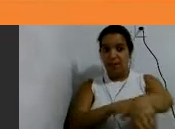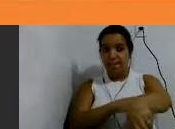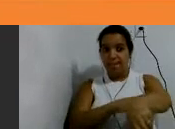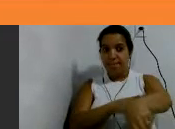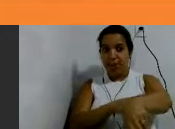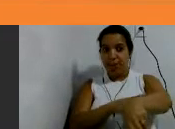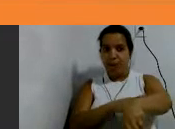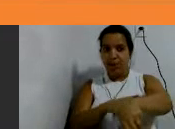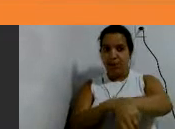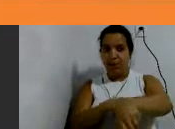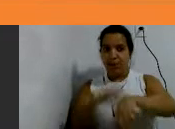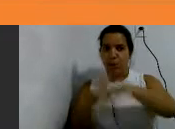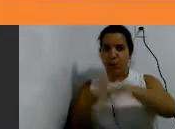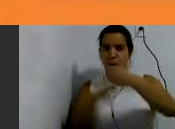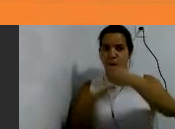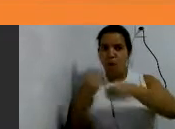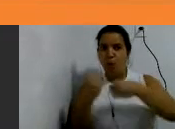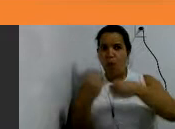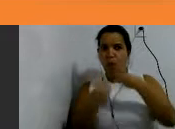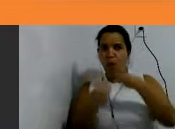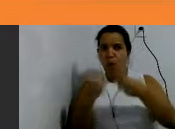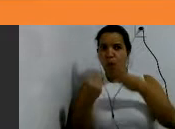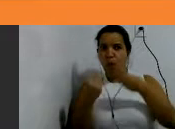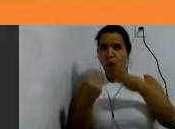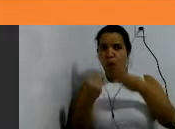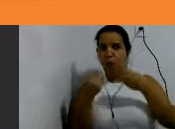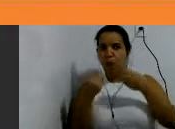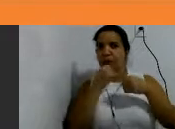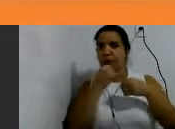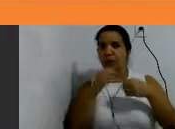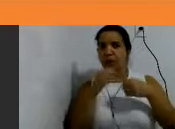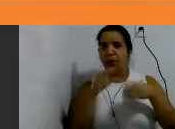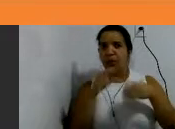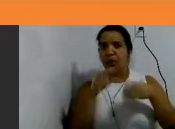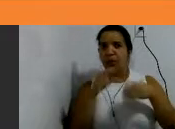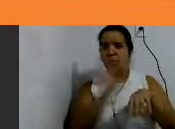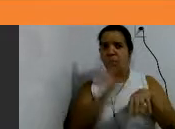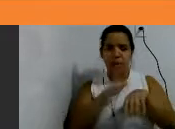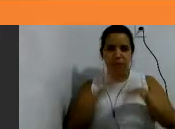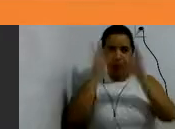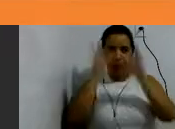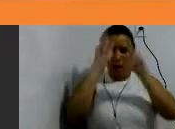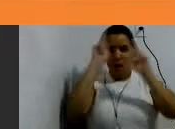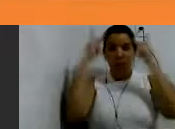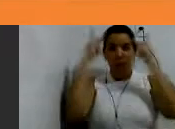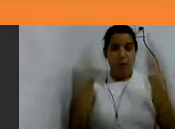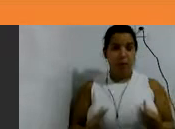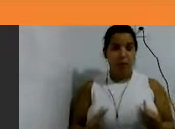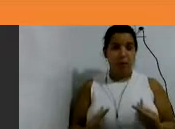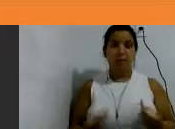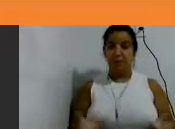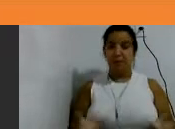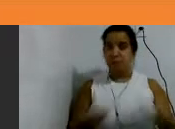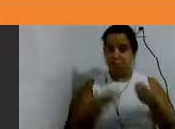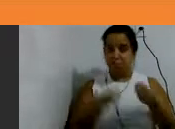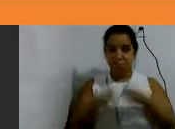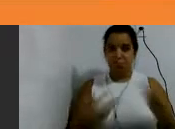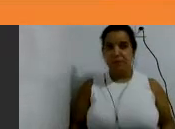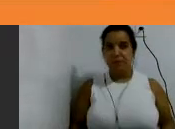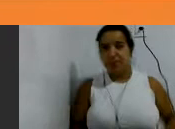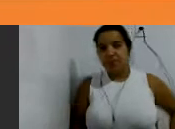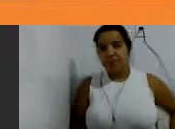é a repercussão em termos de parasitologia humana e até de epidemiologia?